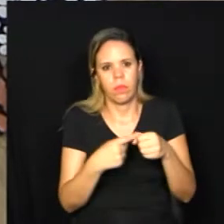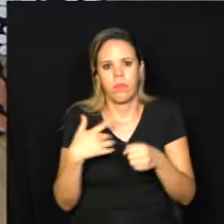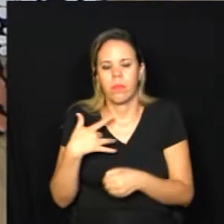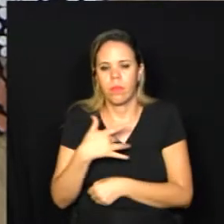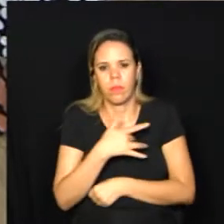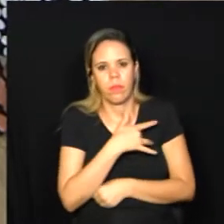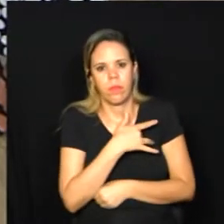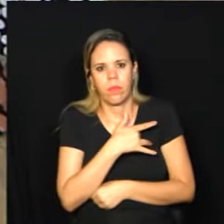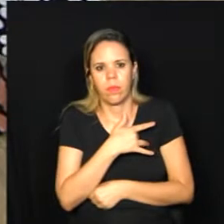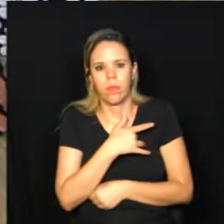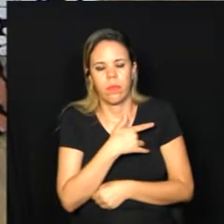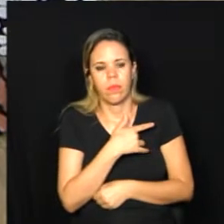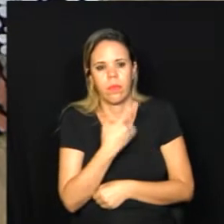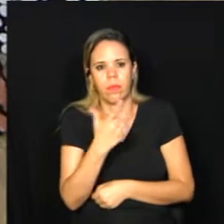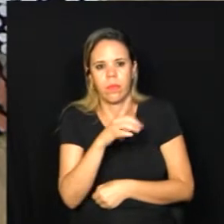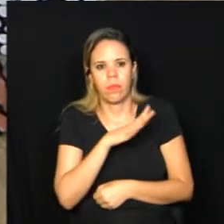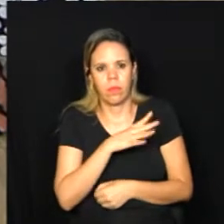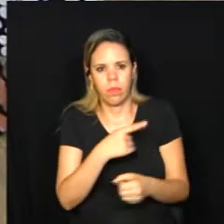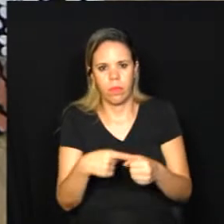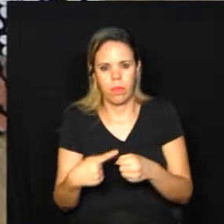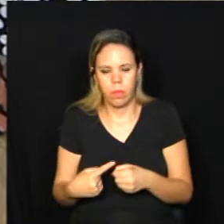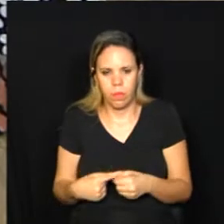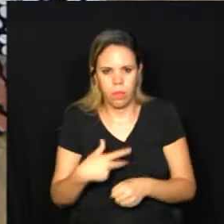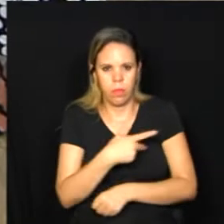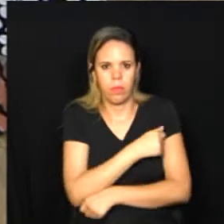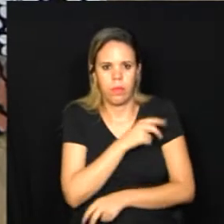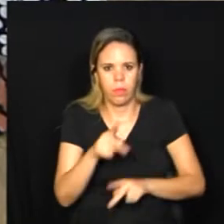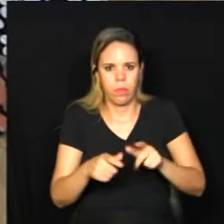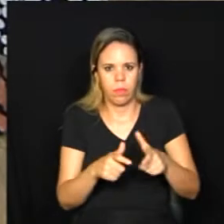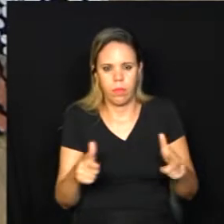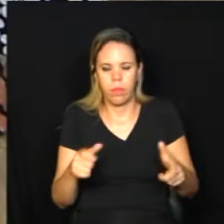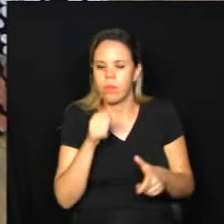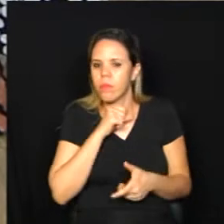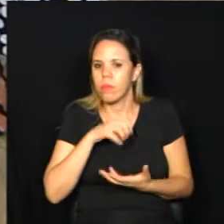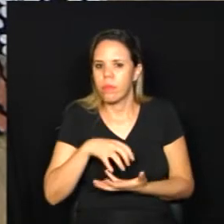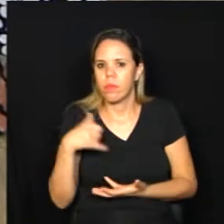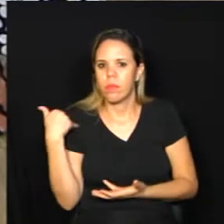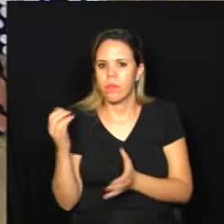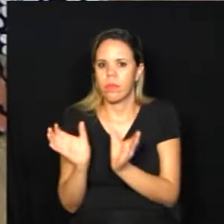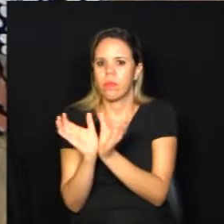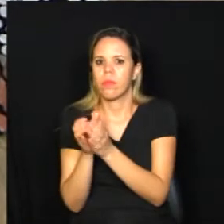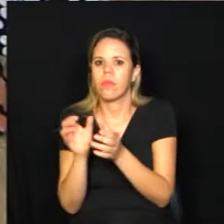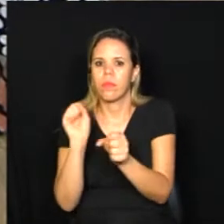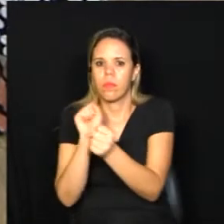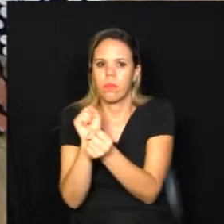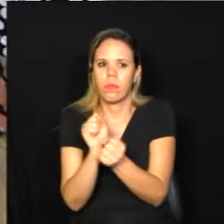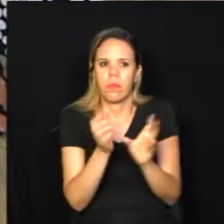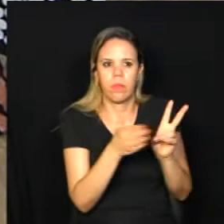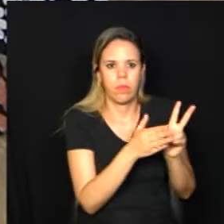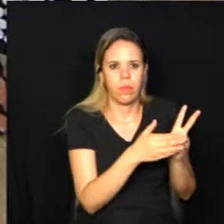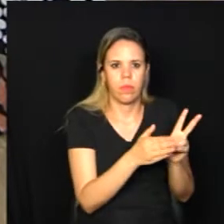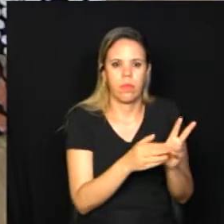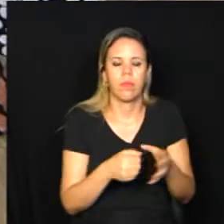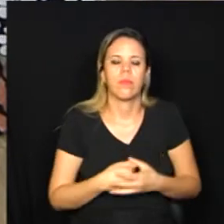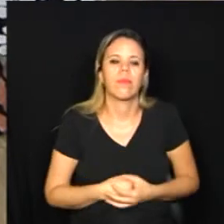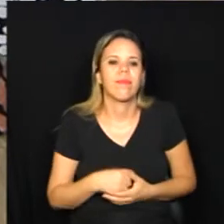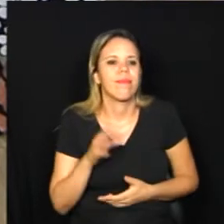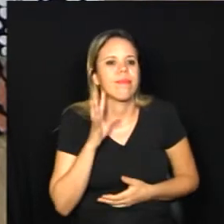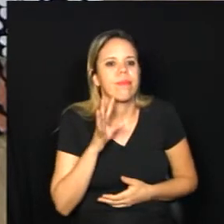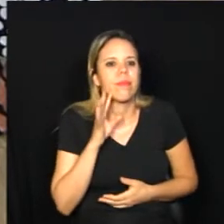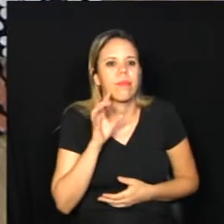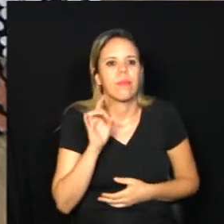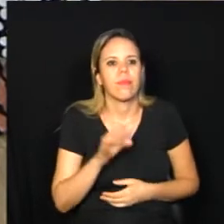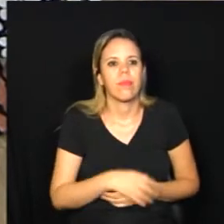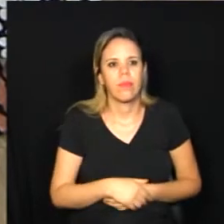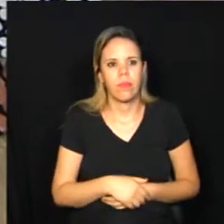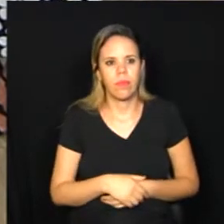saúde dos municípios a vacinação da população idosa, quilombolas e indígenas. Muito bacana.